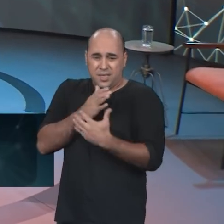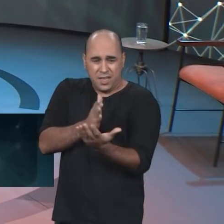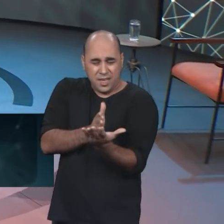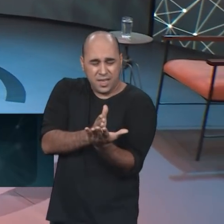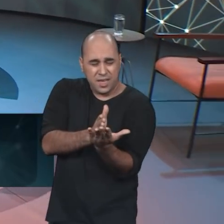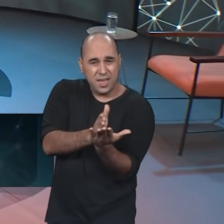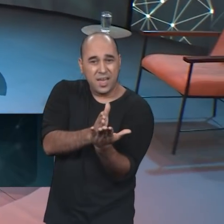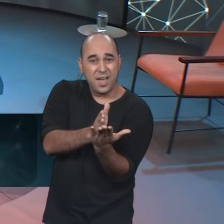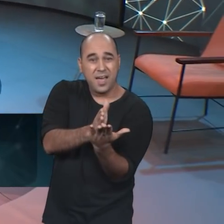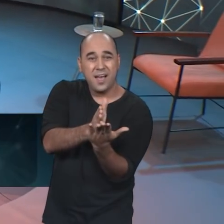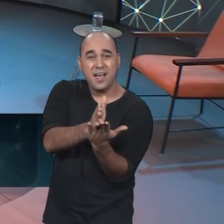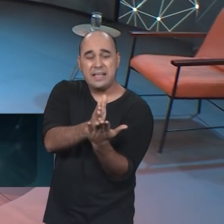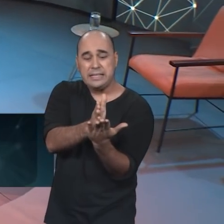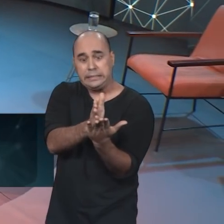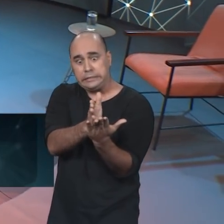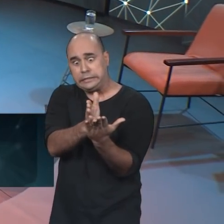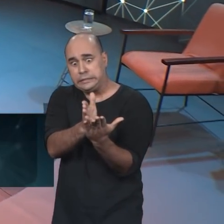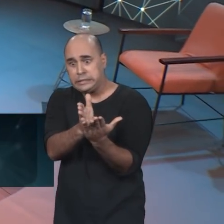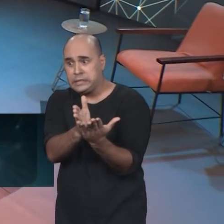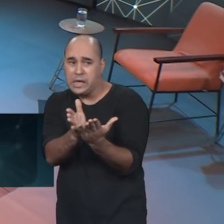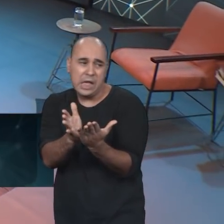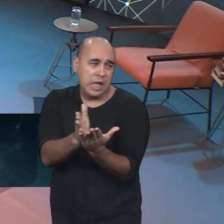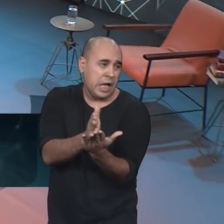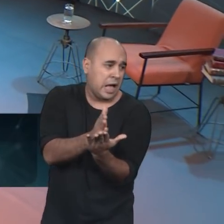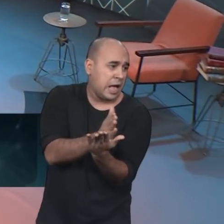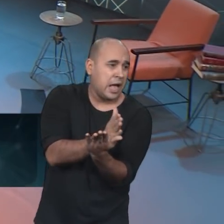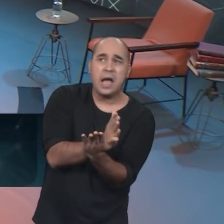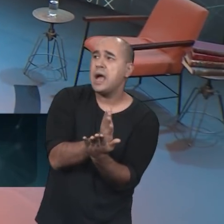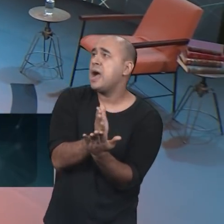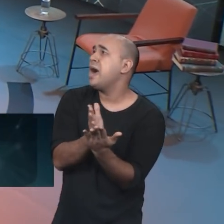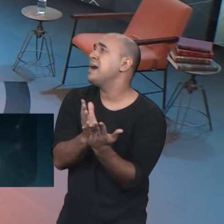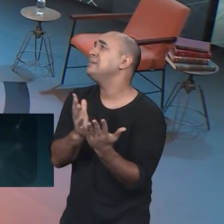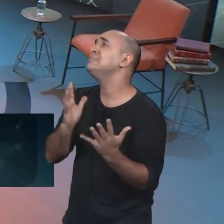duvidei do teu amor.